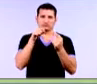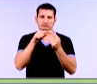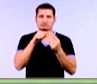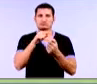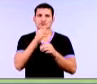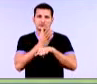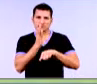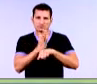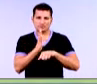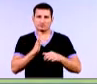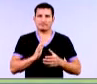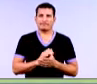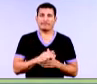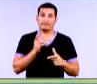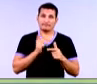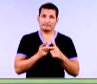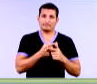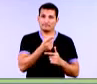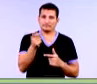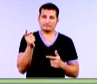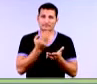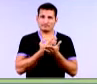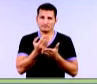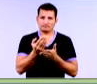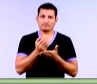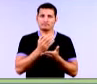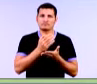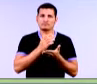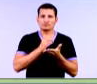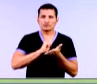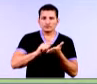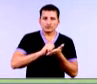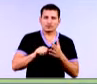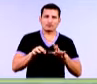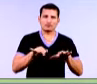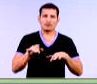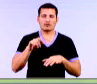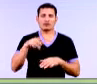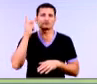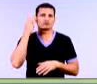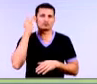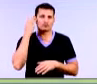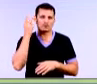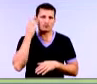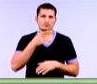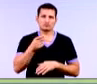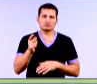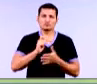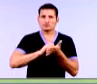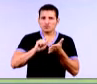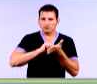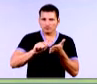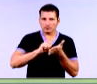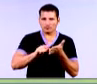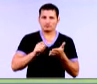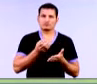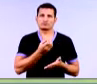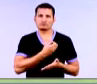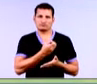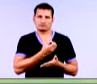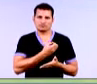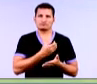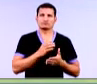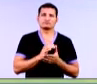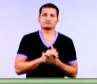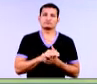quê? Quando vocês começarem a escrever, a programar, vai ser naturalmente vocês vão escrever números, vão